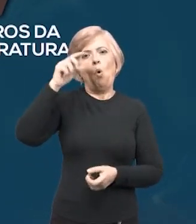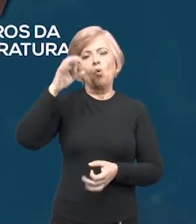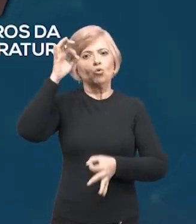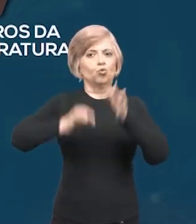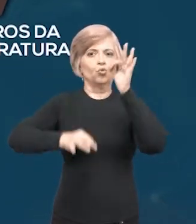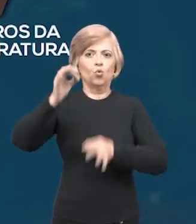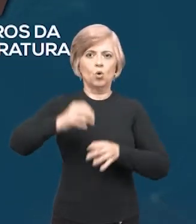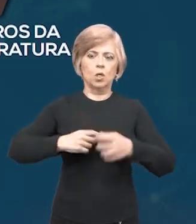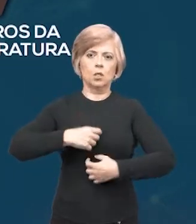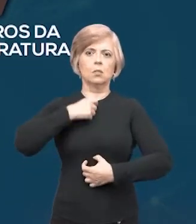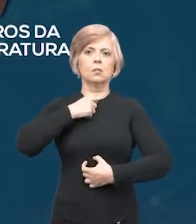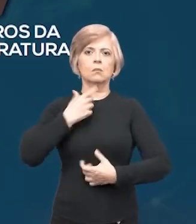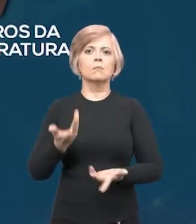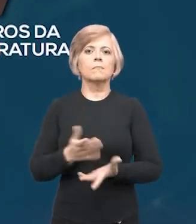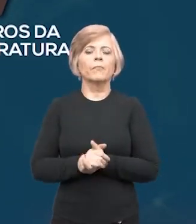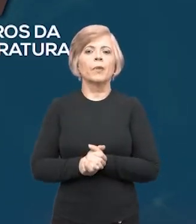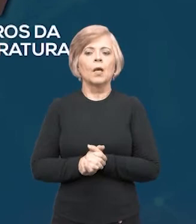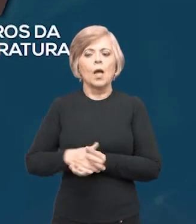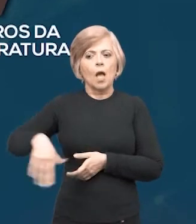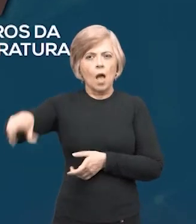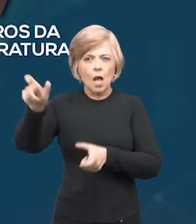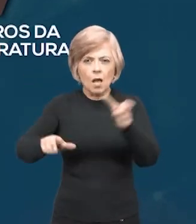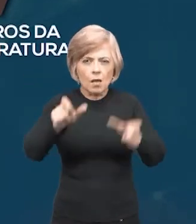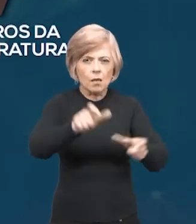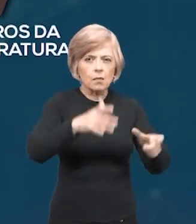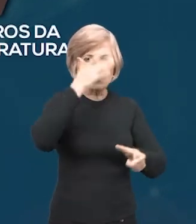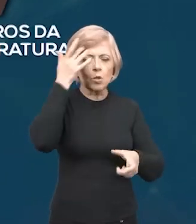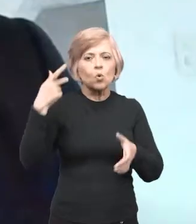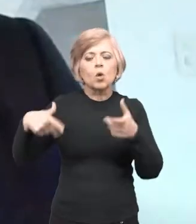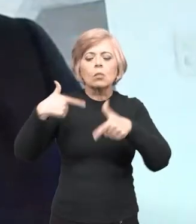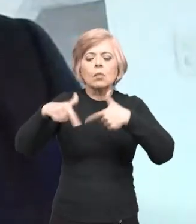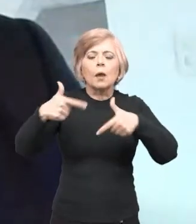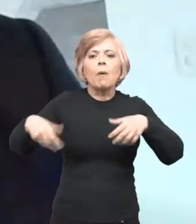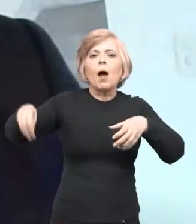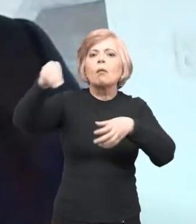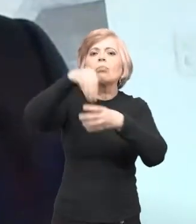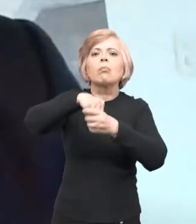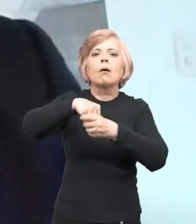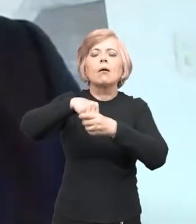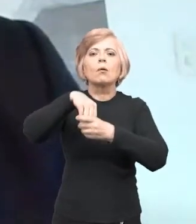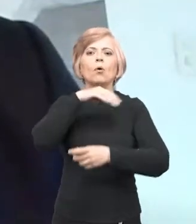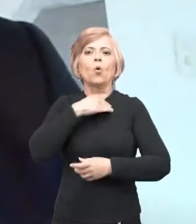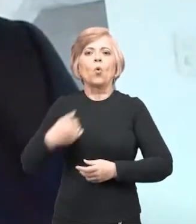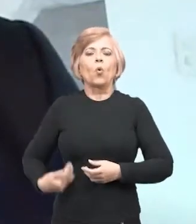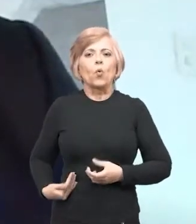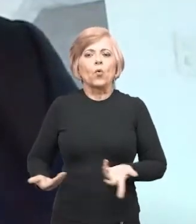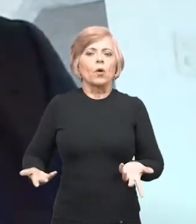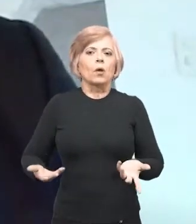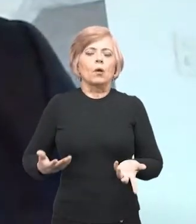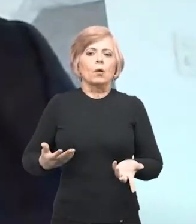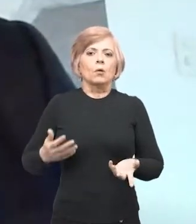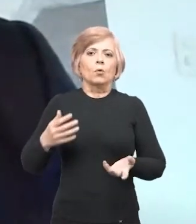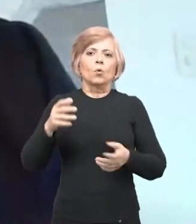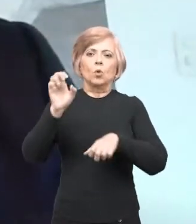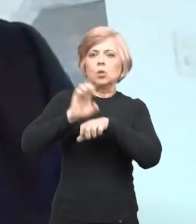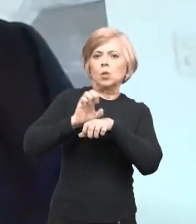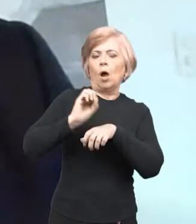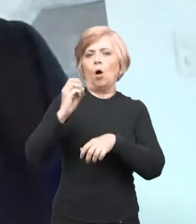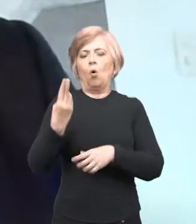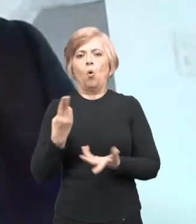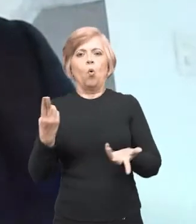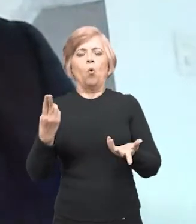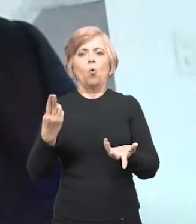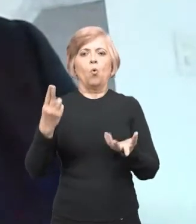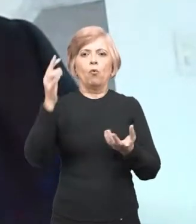essas pessoas, né, esses agentes públicos que, quando eventualmente praticam crime ou a suspeita da prática de crime,